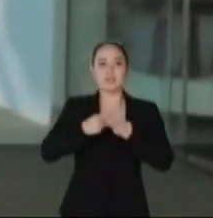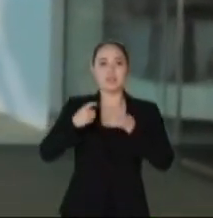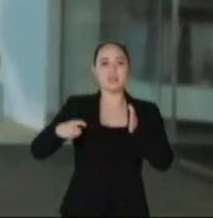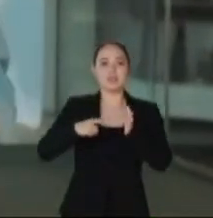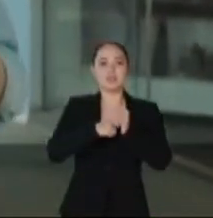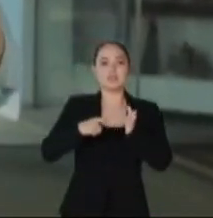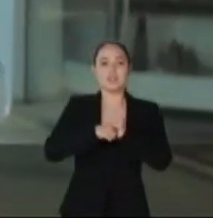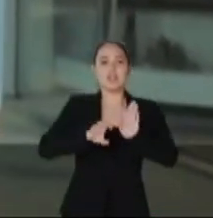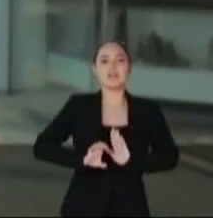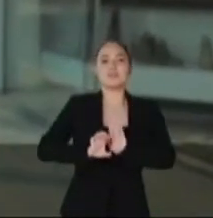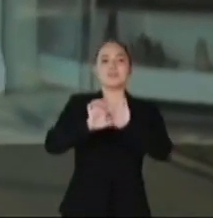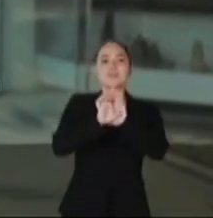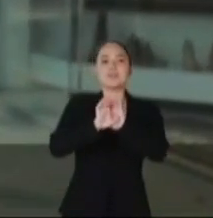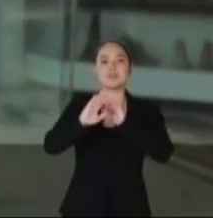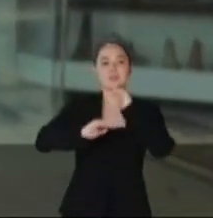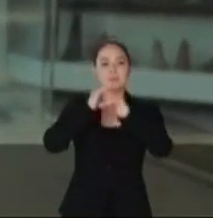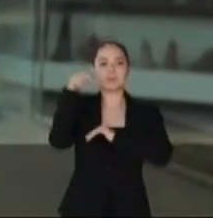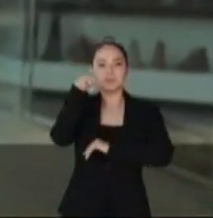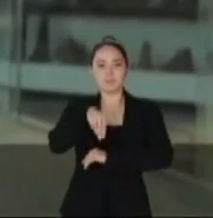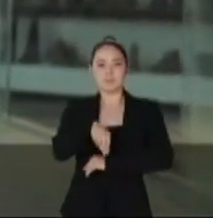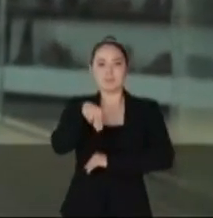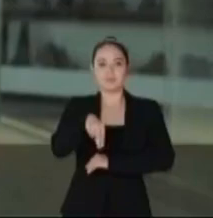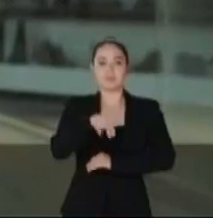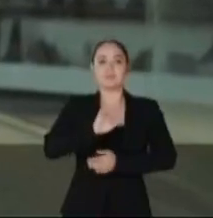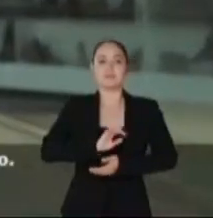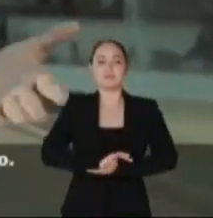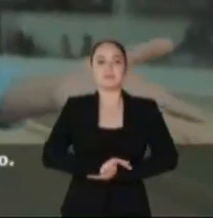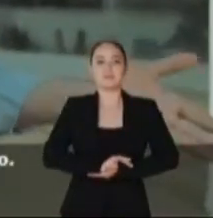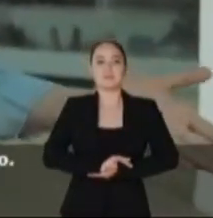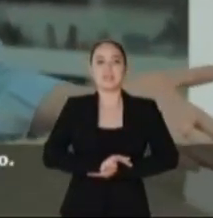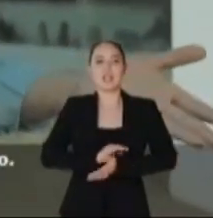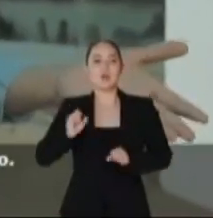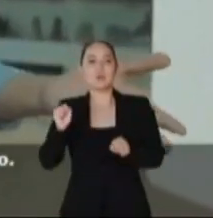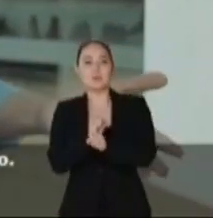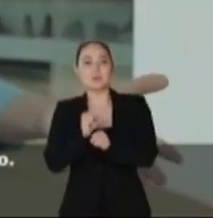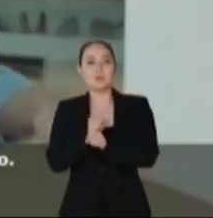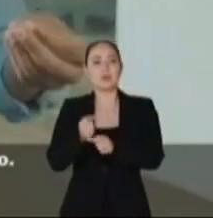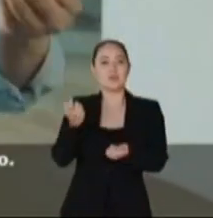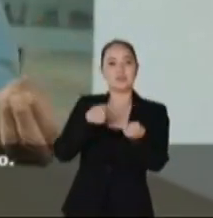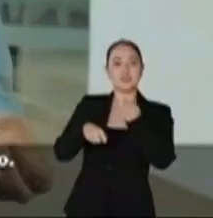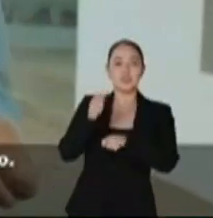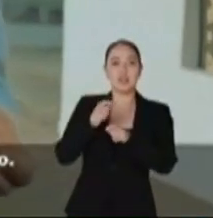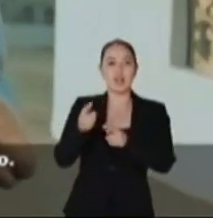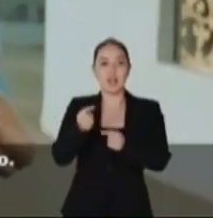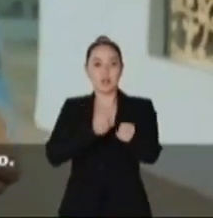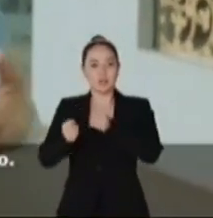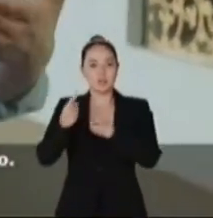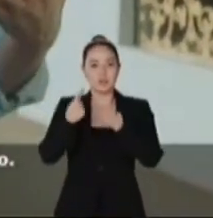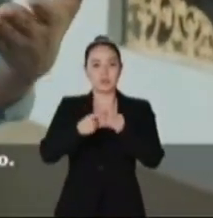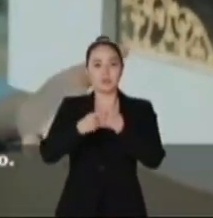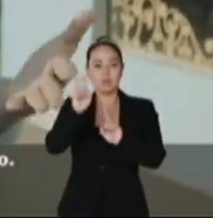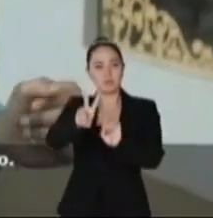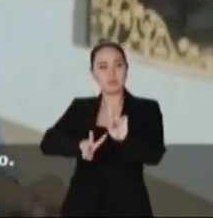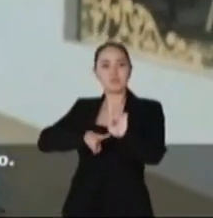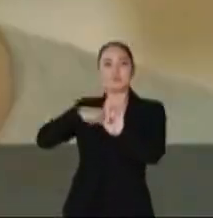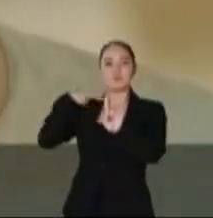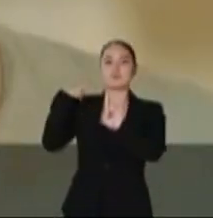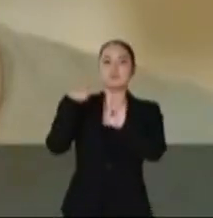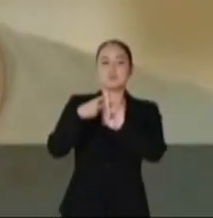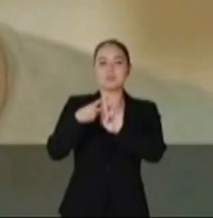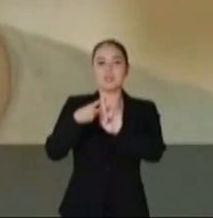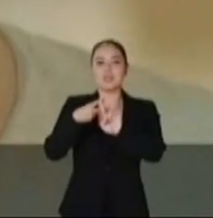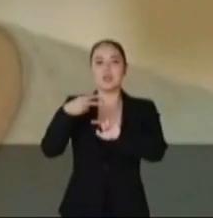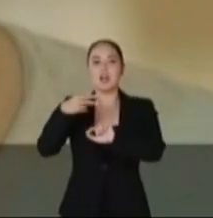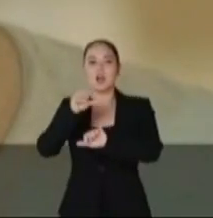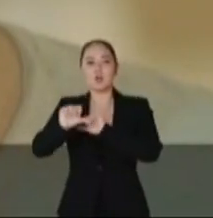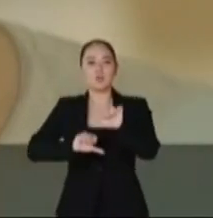se consolidou como polo do desenvolvimento da região norte. Com obras e investimentos, a economia da cidade dobrou de tamanho.